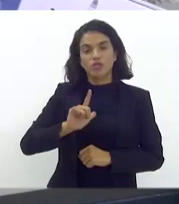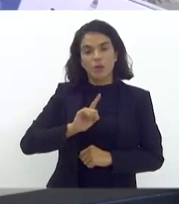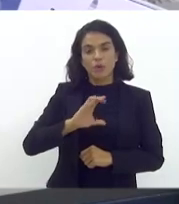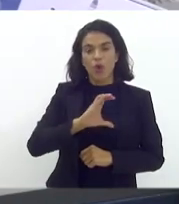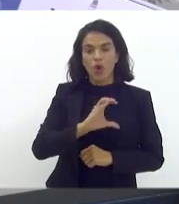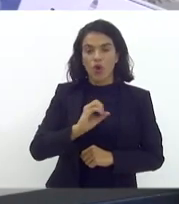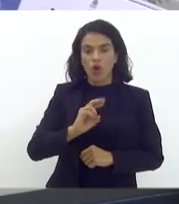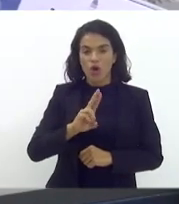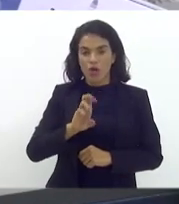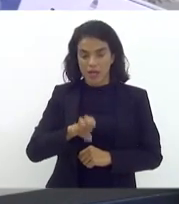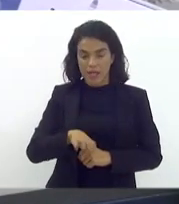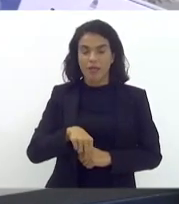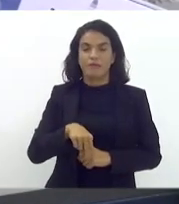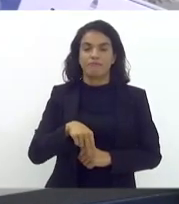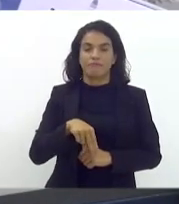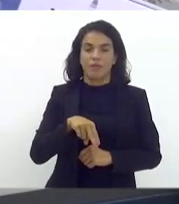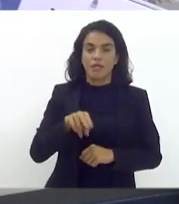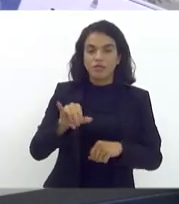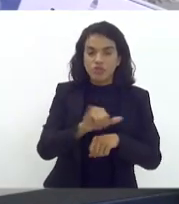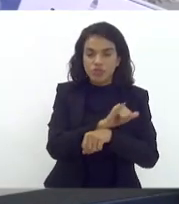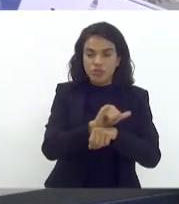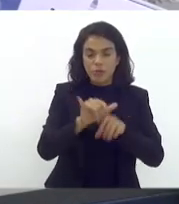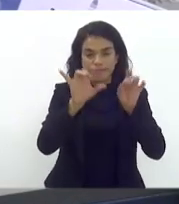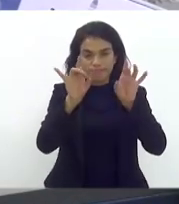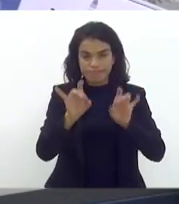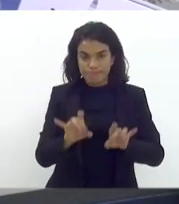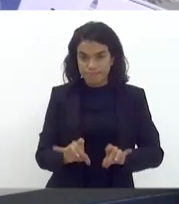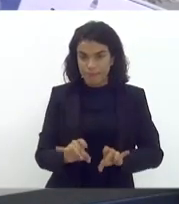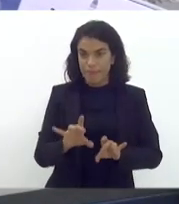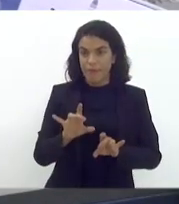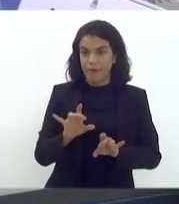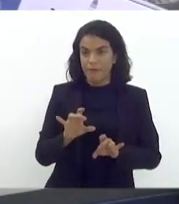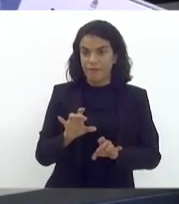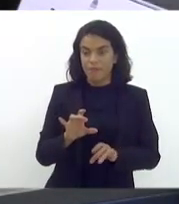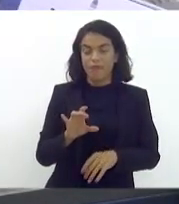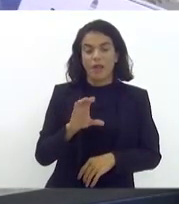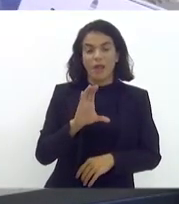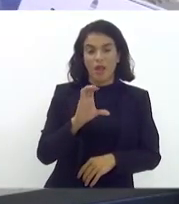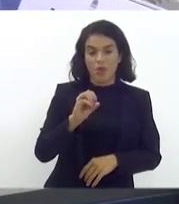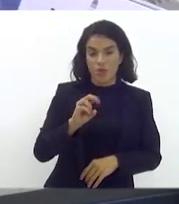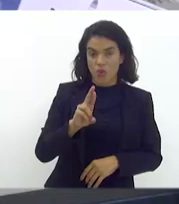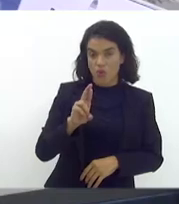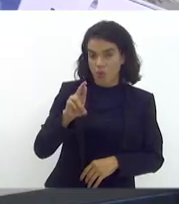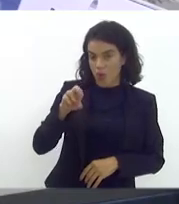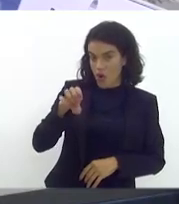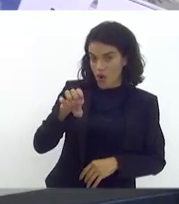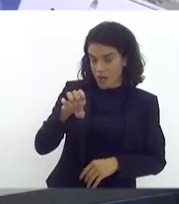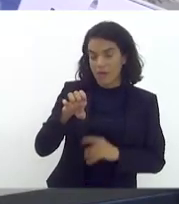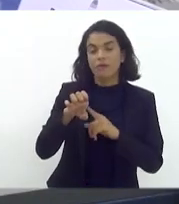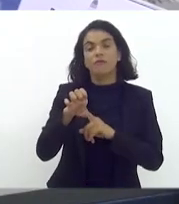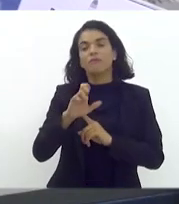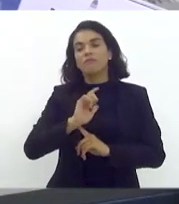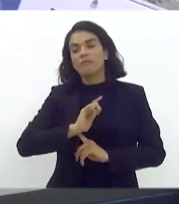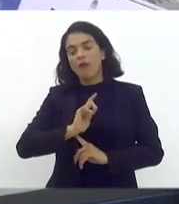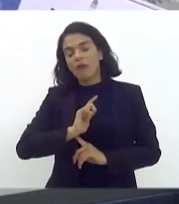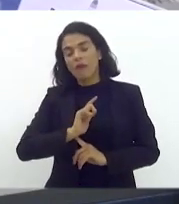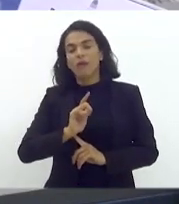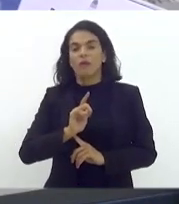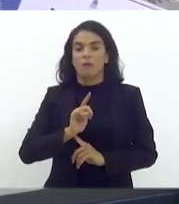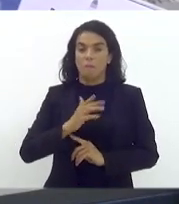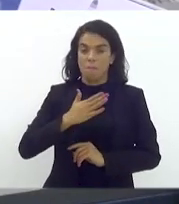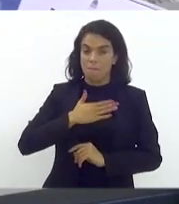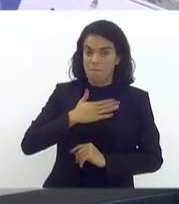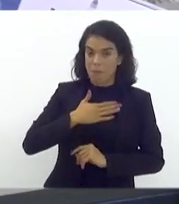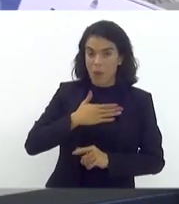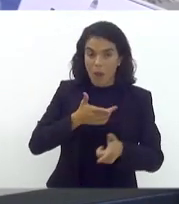coordenadoria de operações e recursos especiais lá na coordenadora de coordenadora de operações e recursos especiais eu tenho os